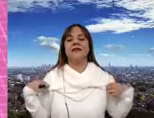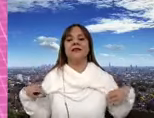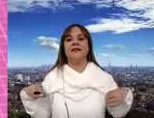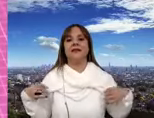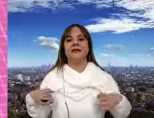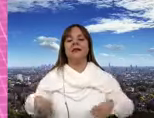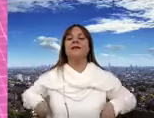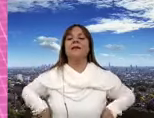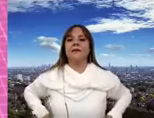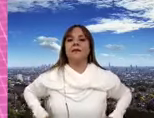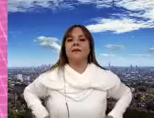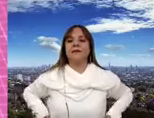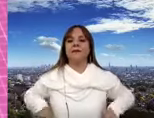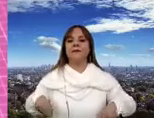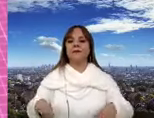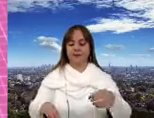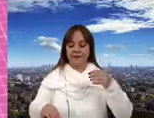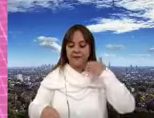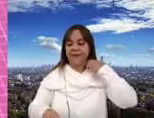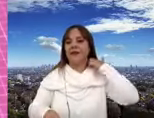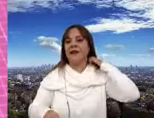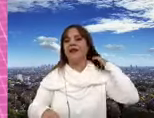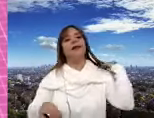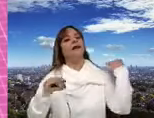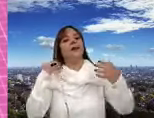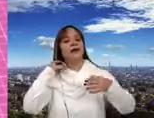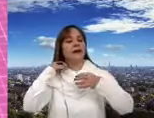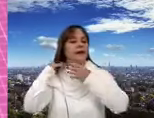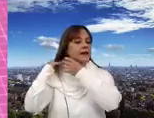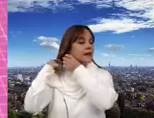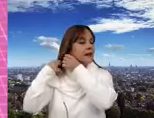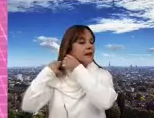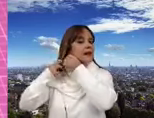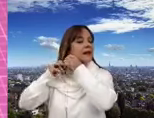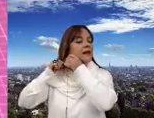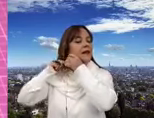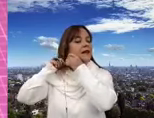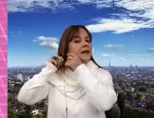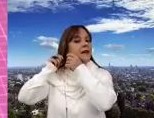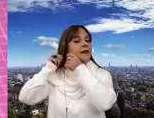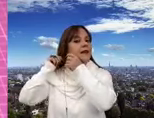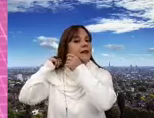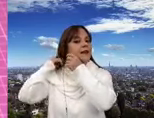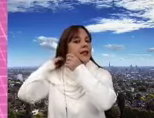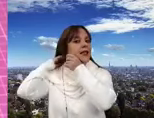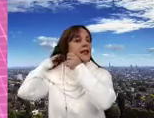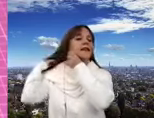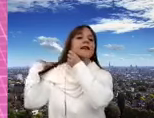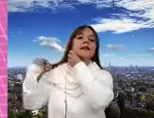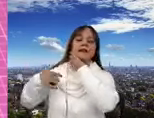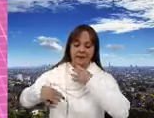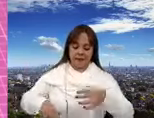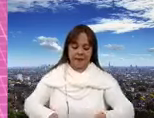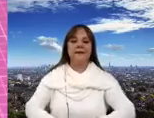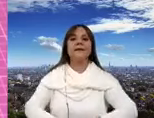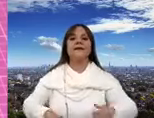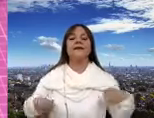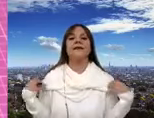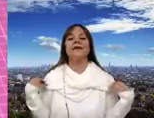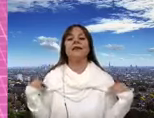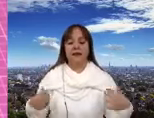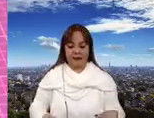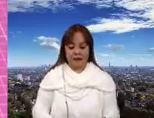fica enviesado. Essa parte tem que ficar bem reta aqui, ó. Então vai ficar aqui, tá vendo? Sim. Colou aqui. Quando você colar, você pode